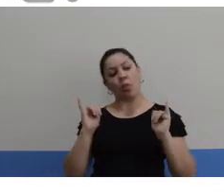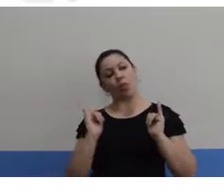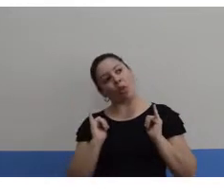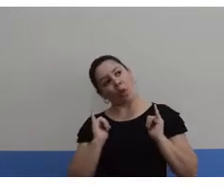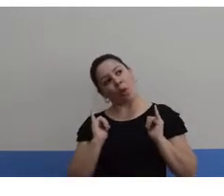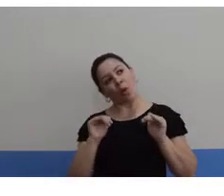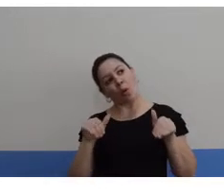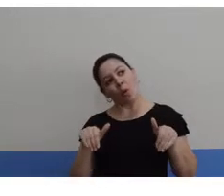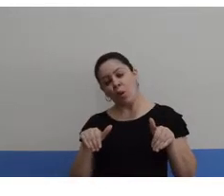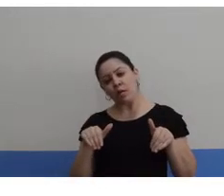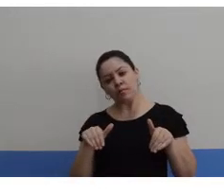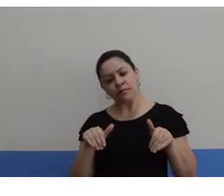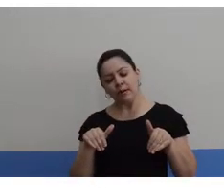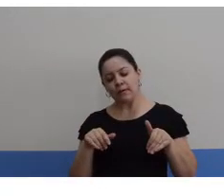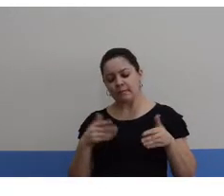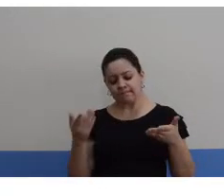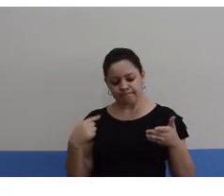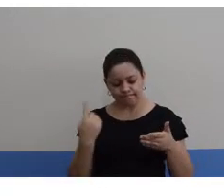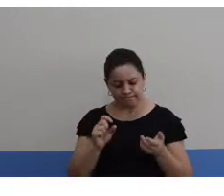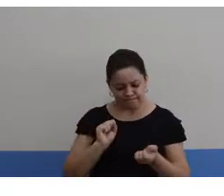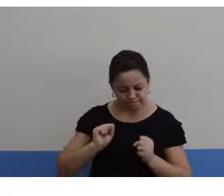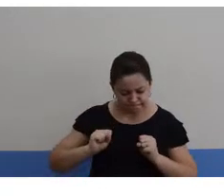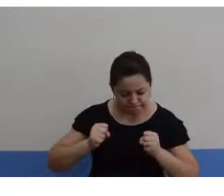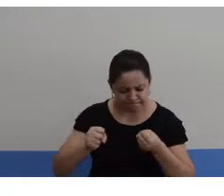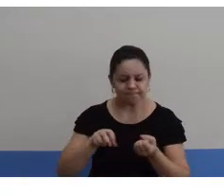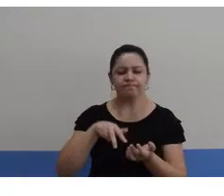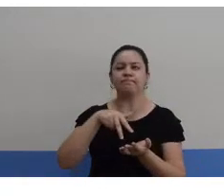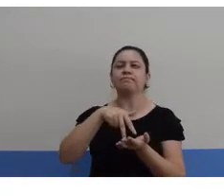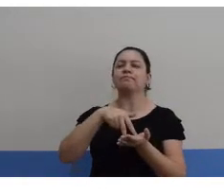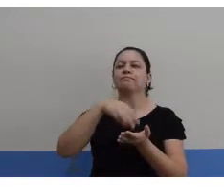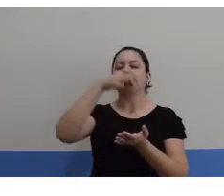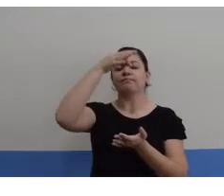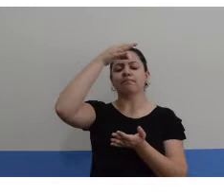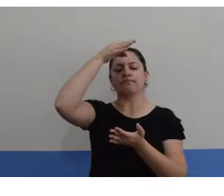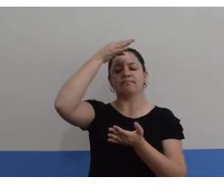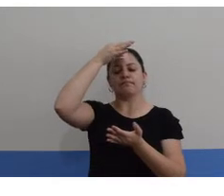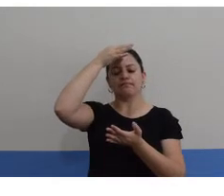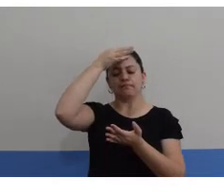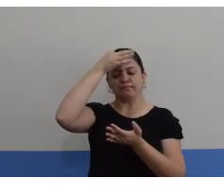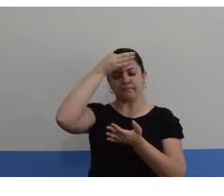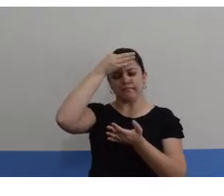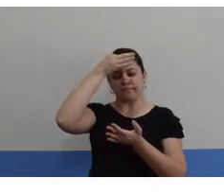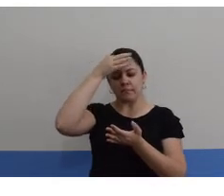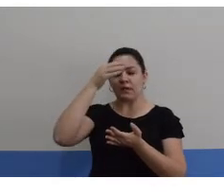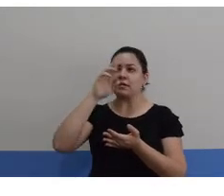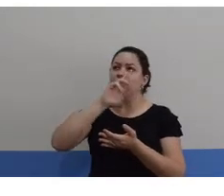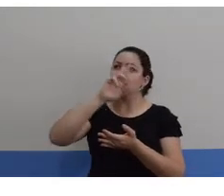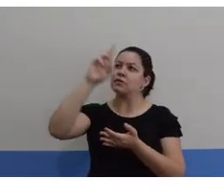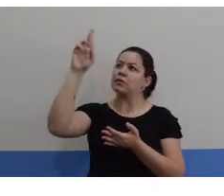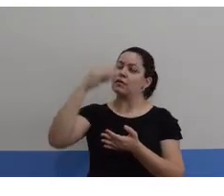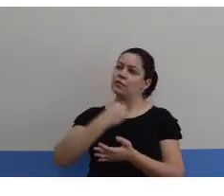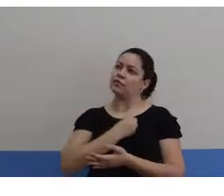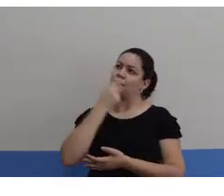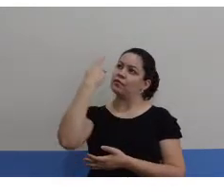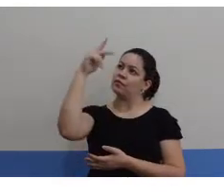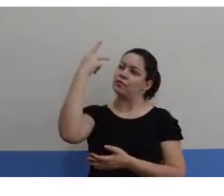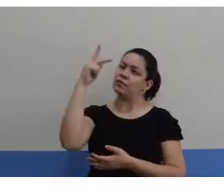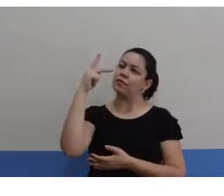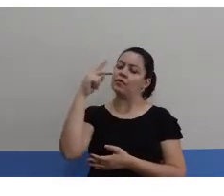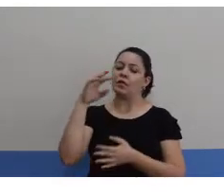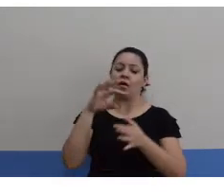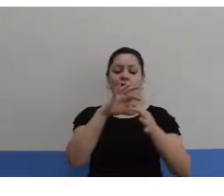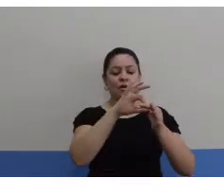parcialidade. Senhor, que dais a vida em vós, a unidade